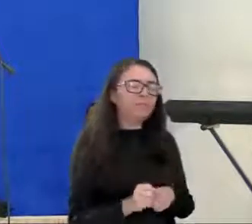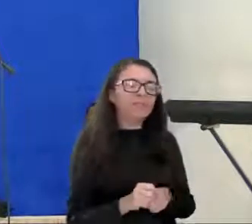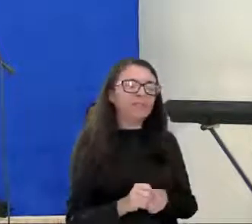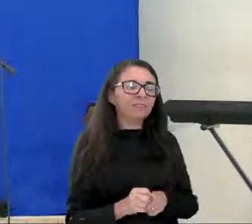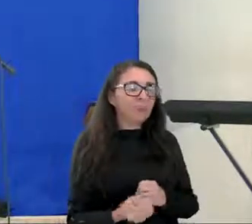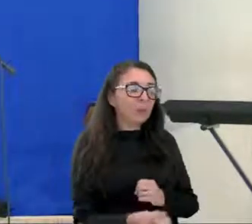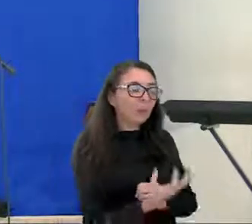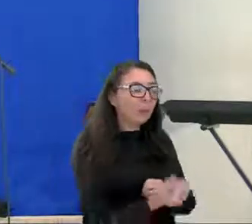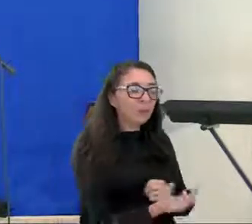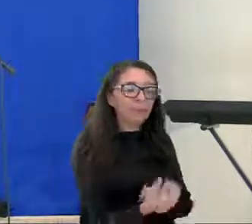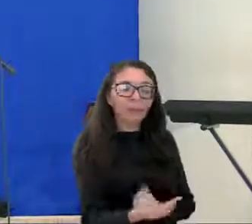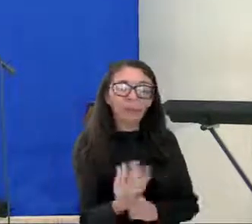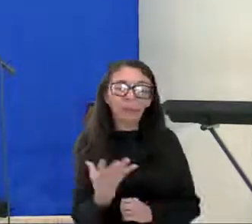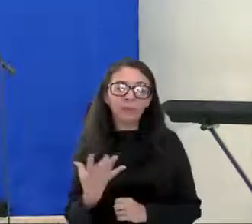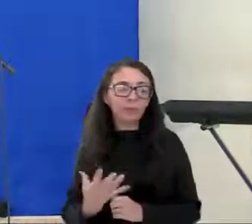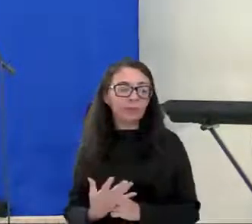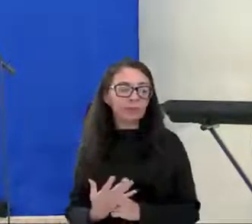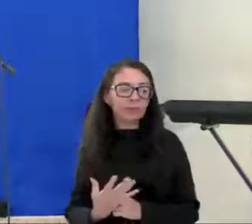Amém?